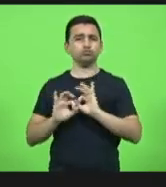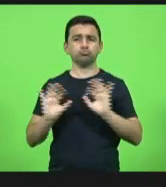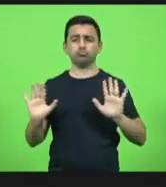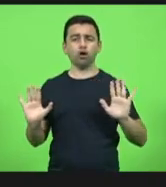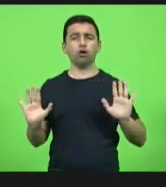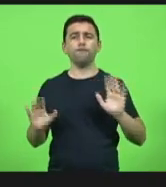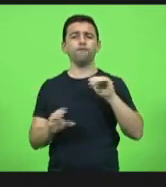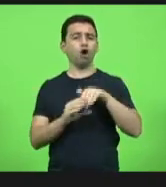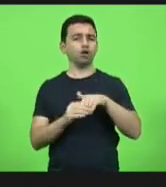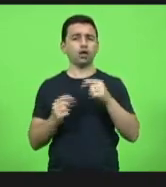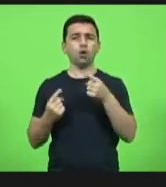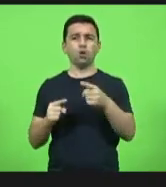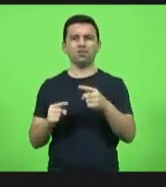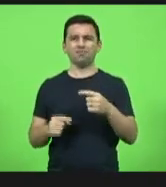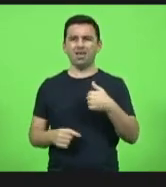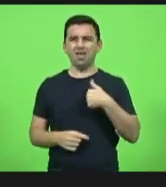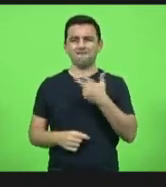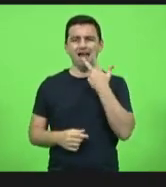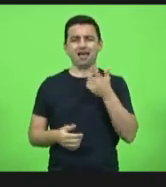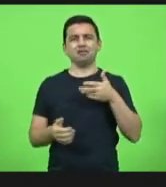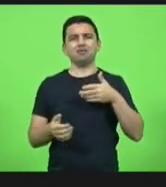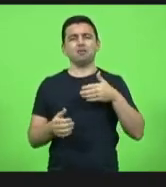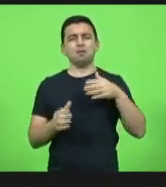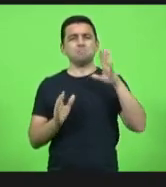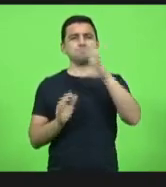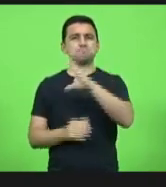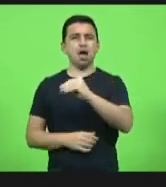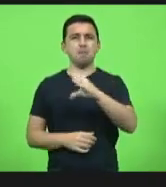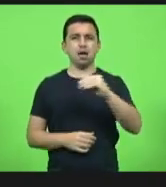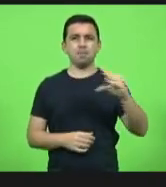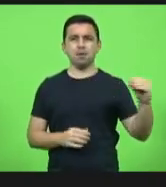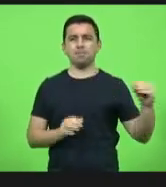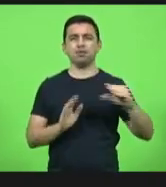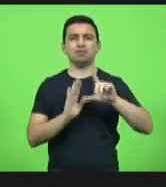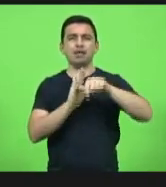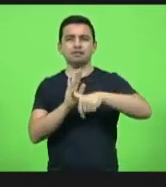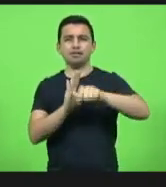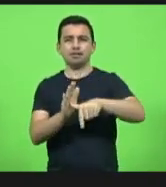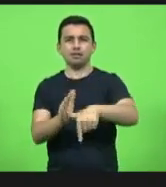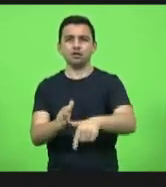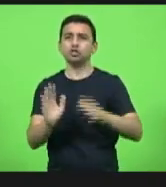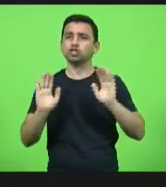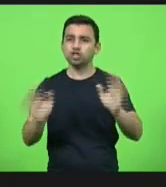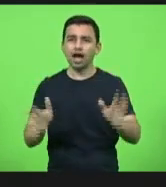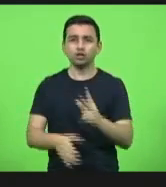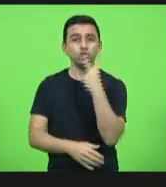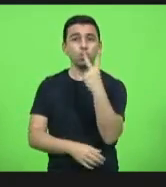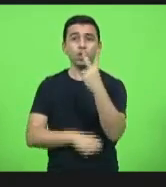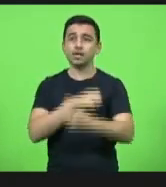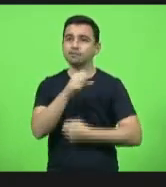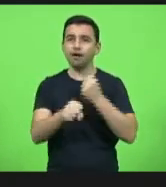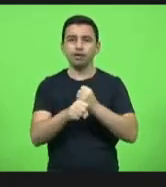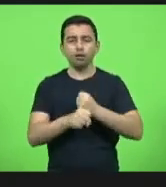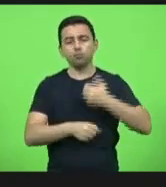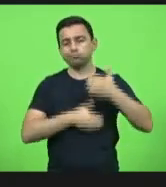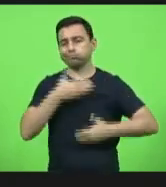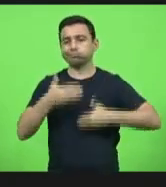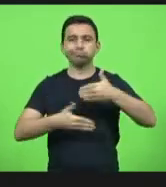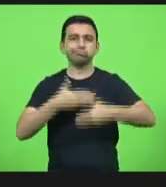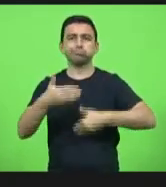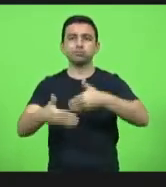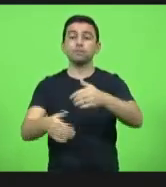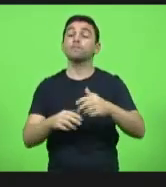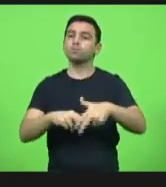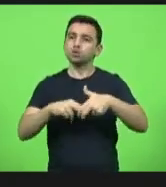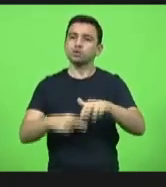plenário contra. Agora não, vou ficar atrasando um projeto que tem mais, que vai estar completando agora 2 anos de tramitação. Por isso, eu